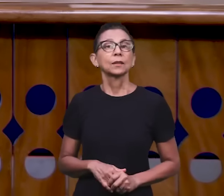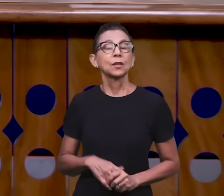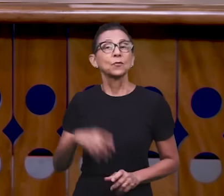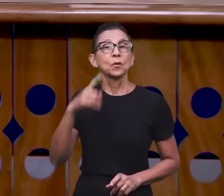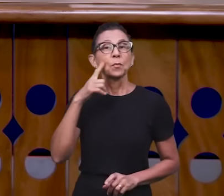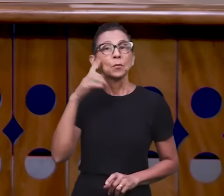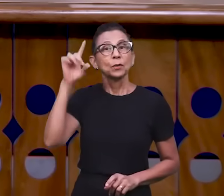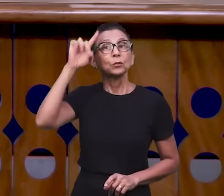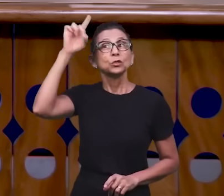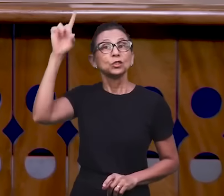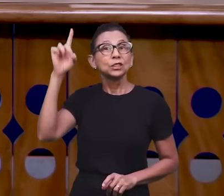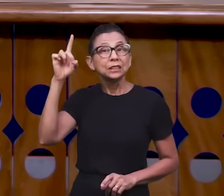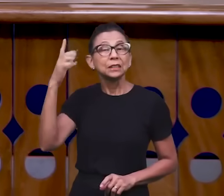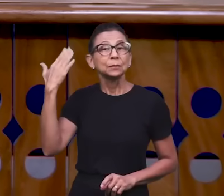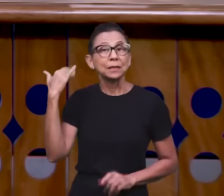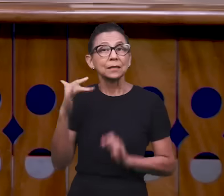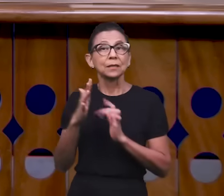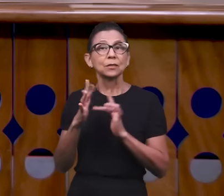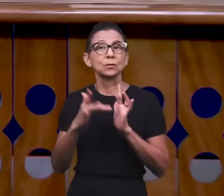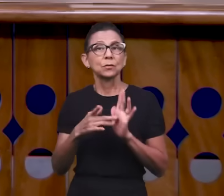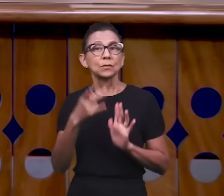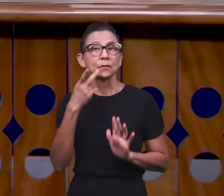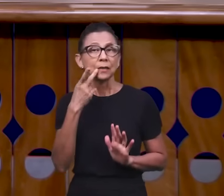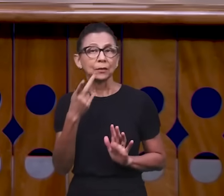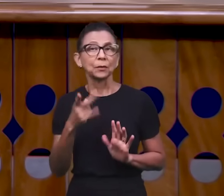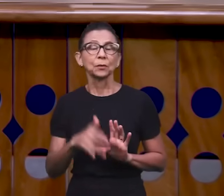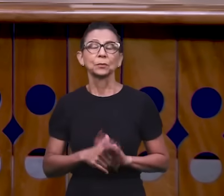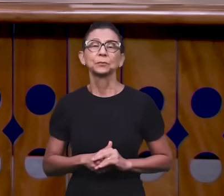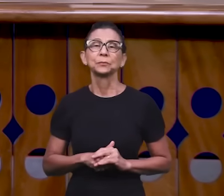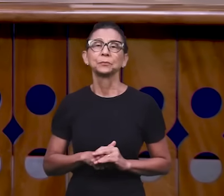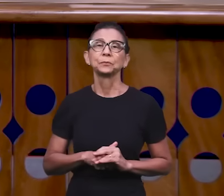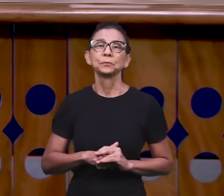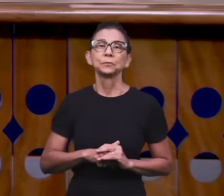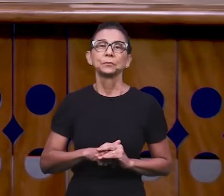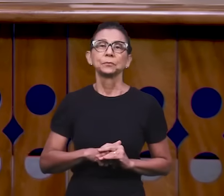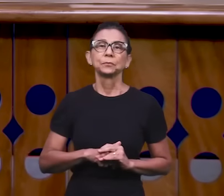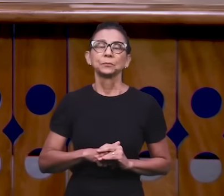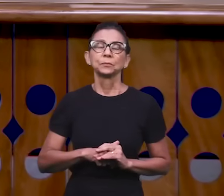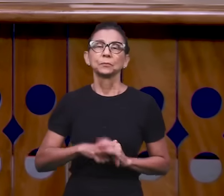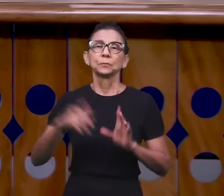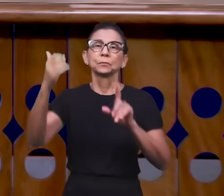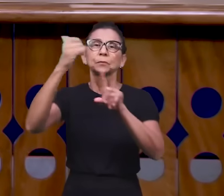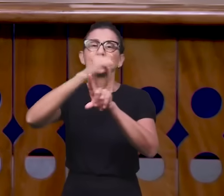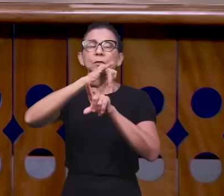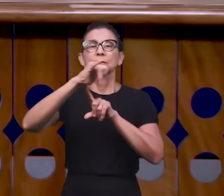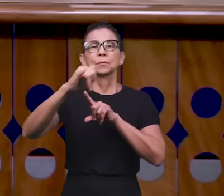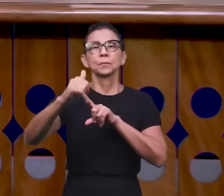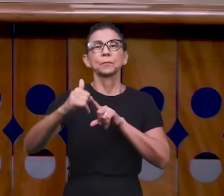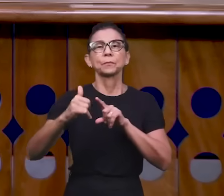esse dia falado pelo Senhor Jesus profeticamente, na expressão que ele fala,